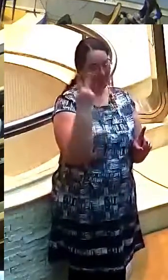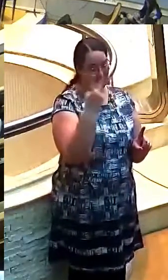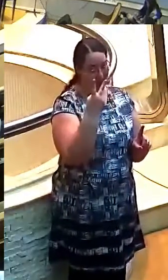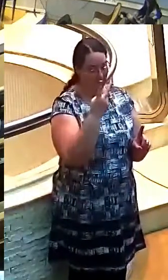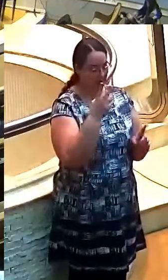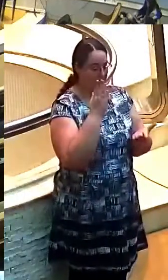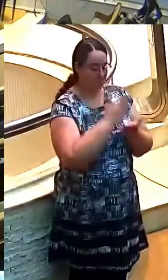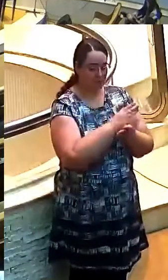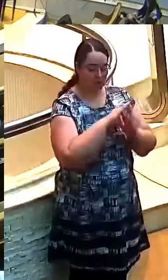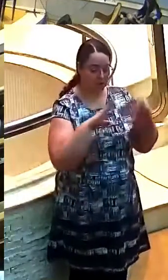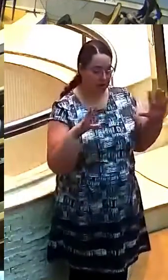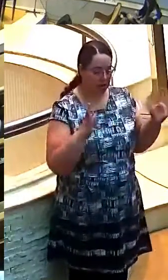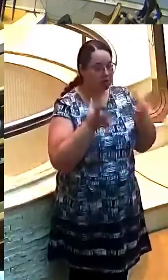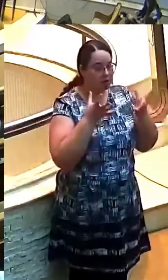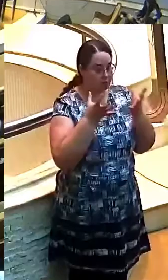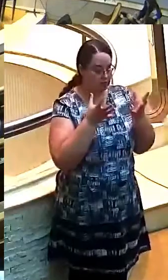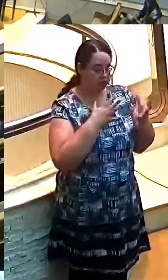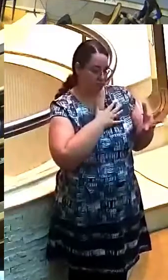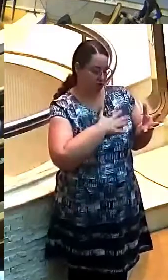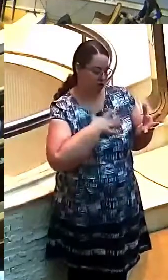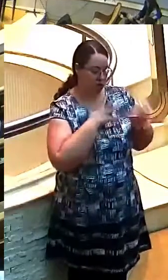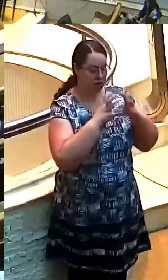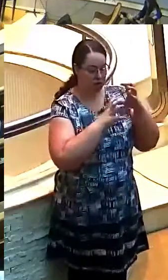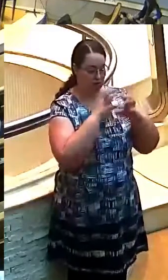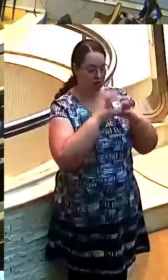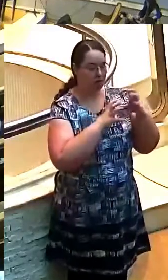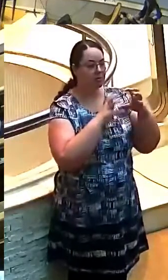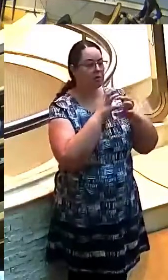é inculpável, de criar contendas,